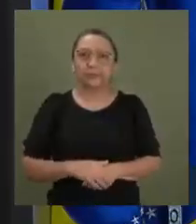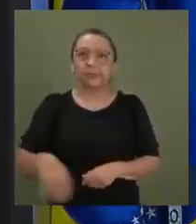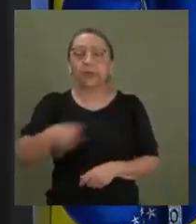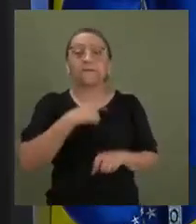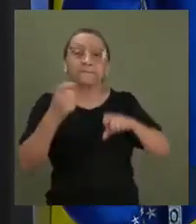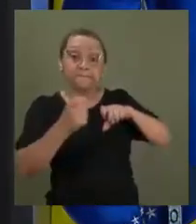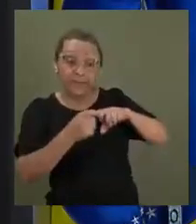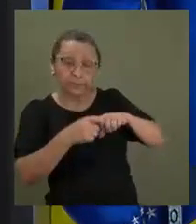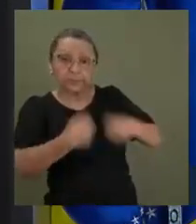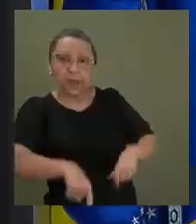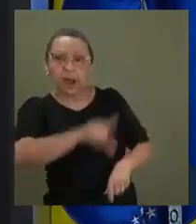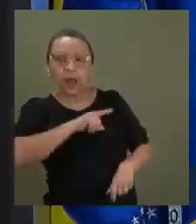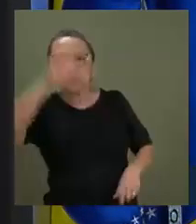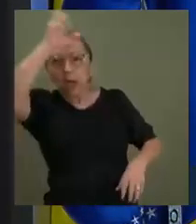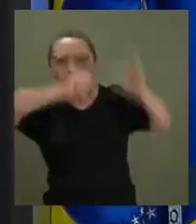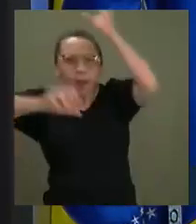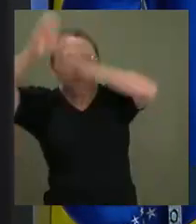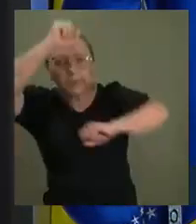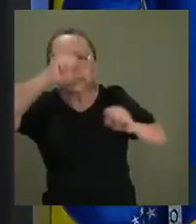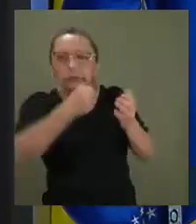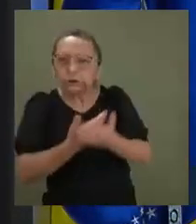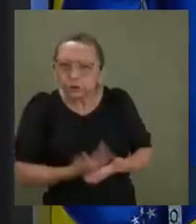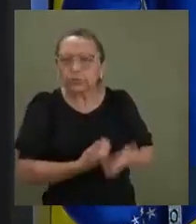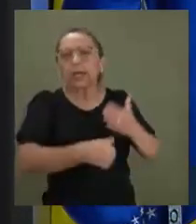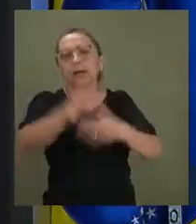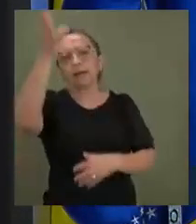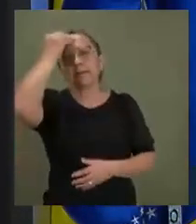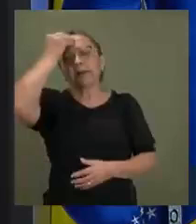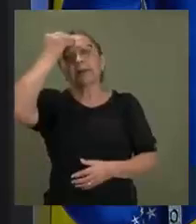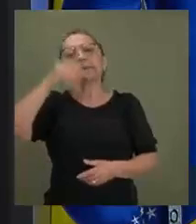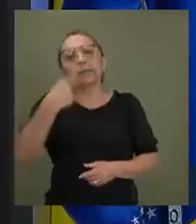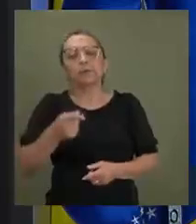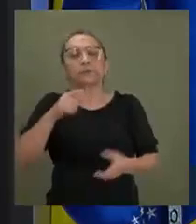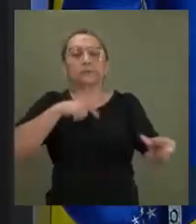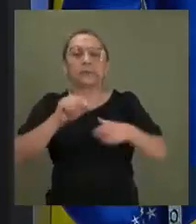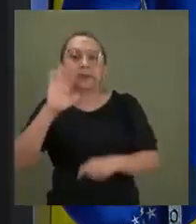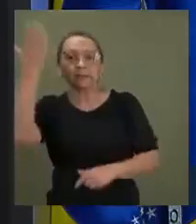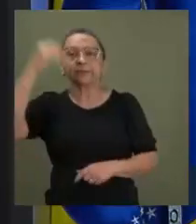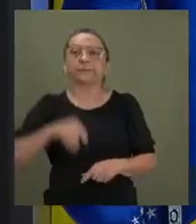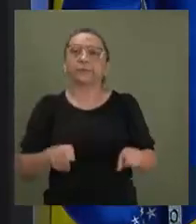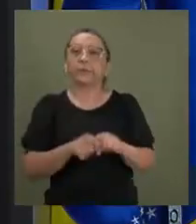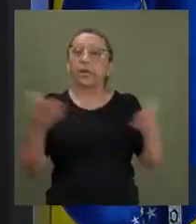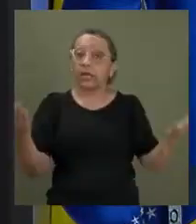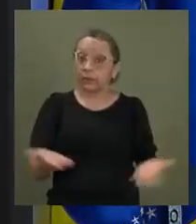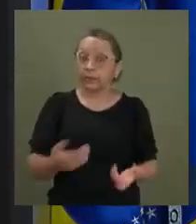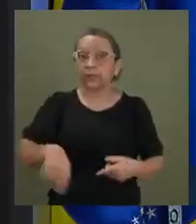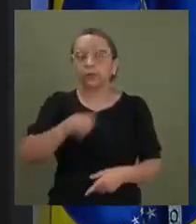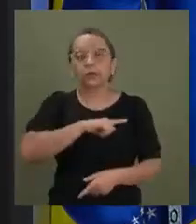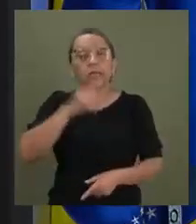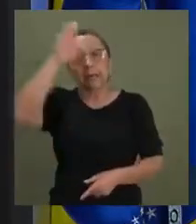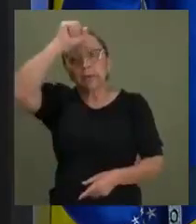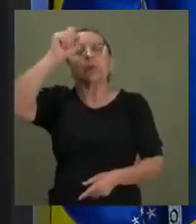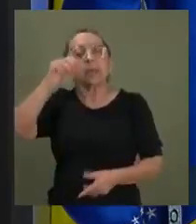tem que aprender e ir atrás para poder resolver. Então, e também agora, com as inoculações, eu tive que aprender o que é